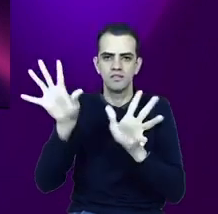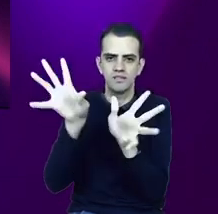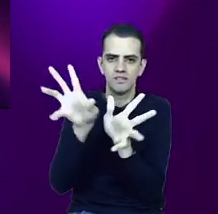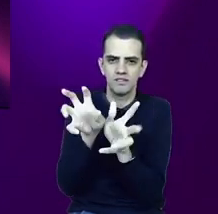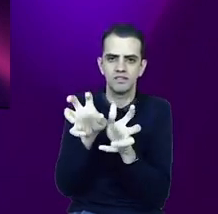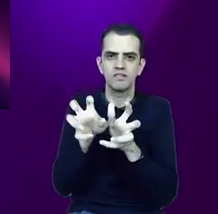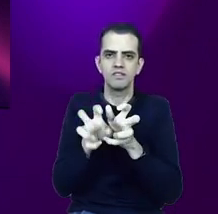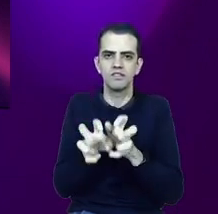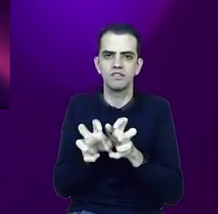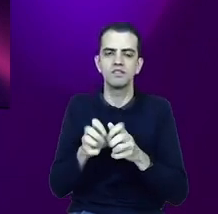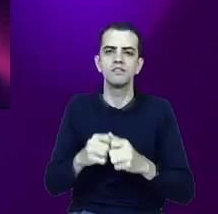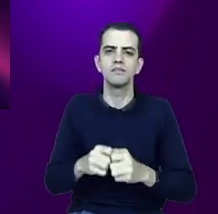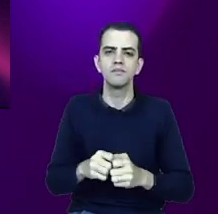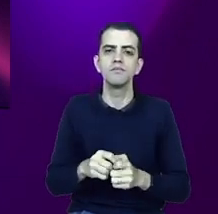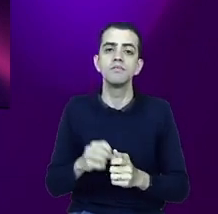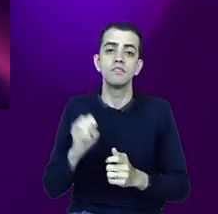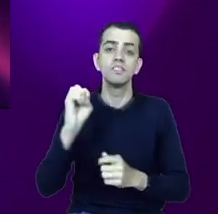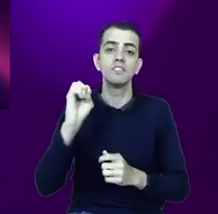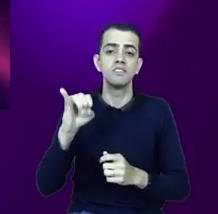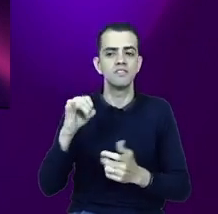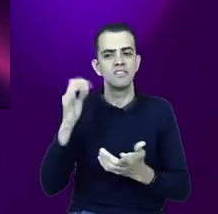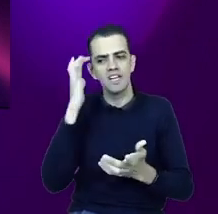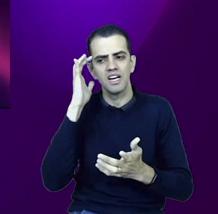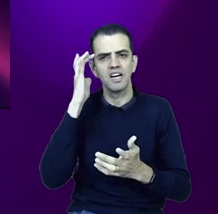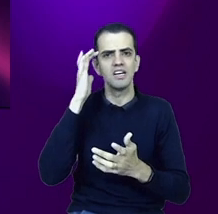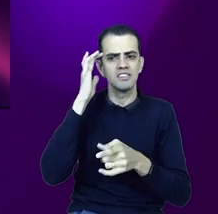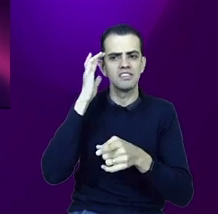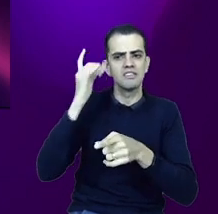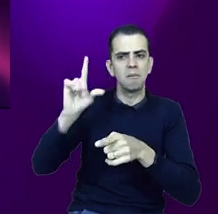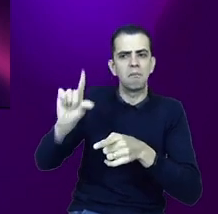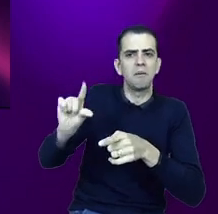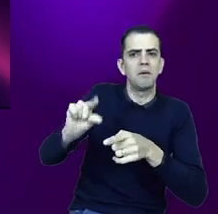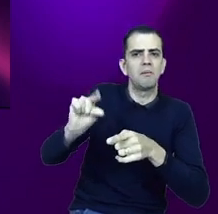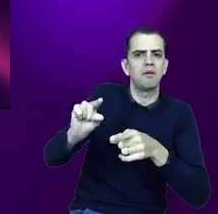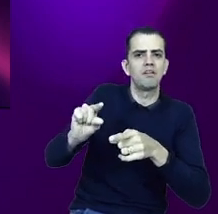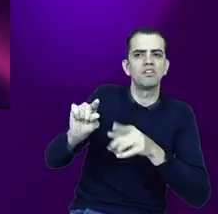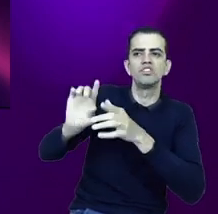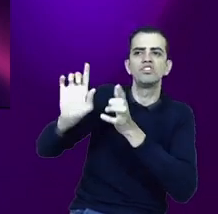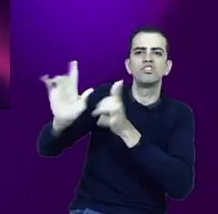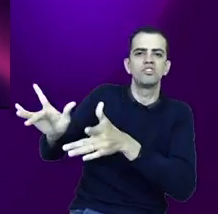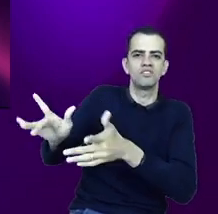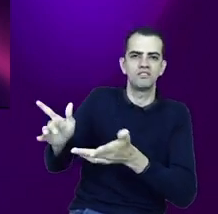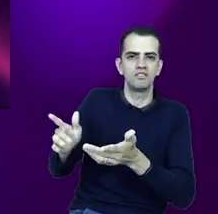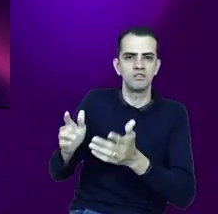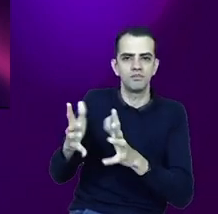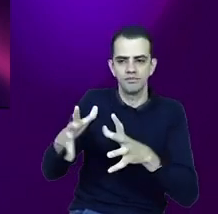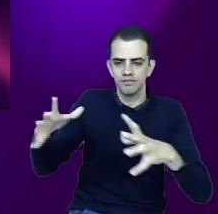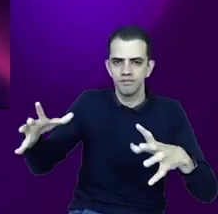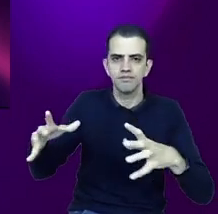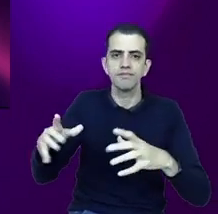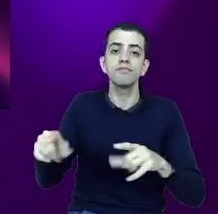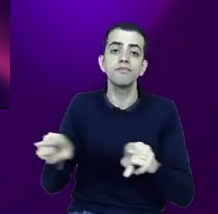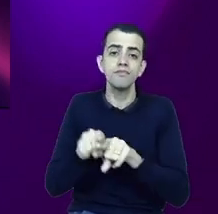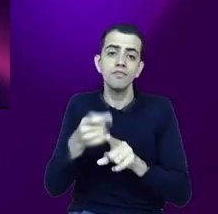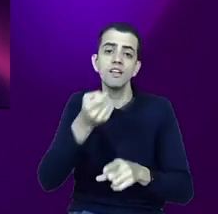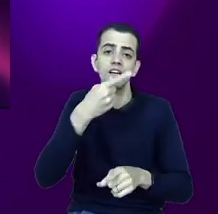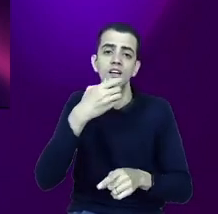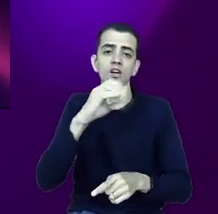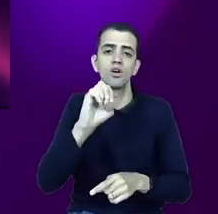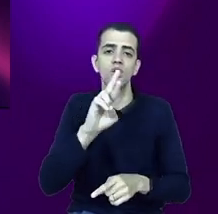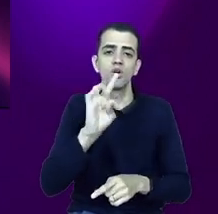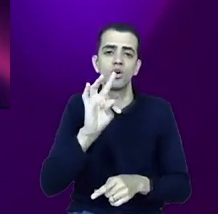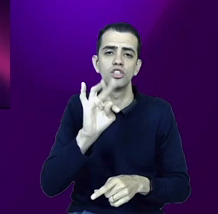será subdimensionado, né? Além disso, você tem menor necessidade de corticoide, porque amplia a